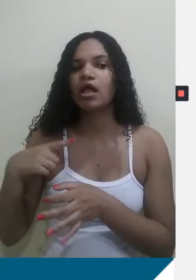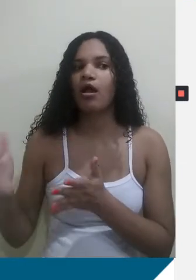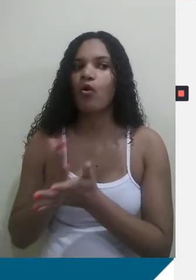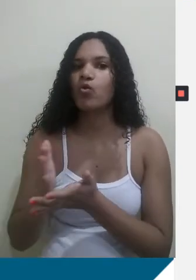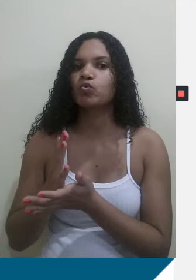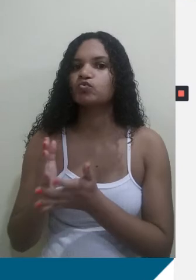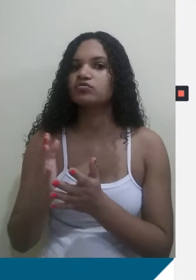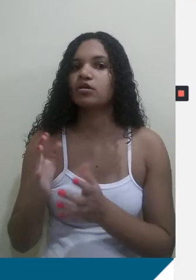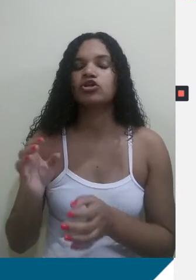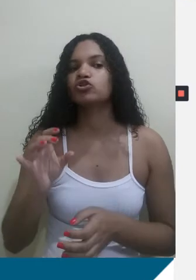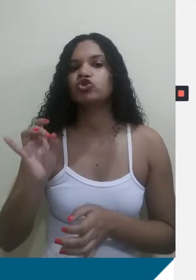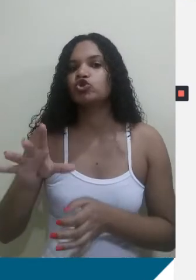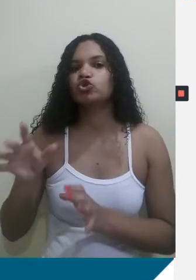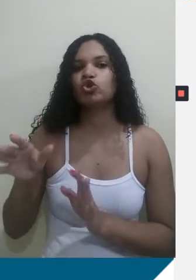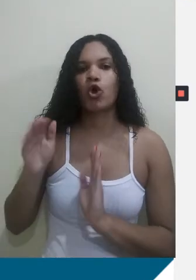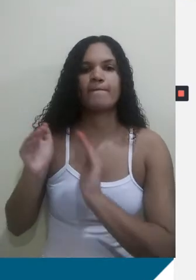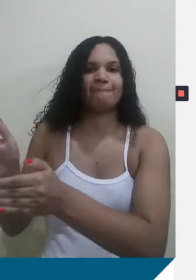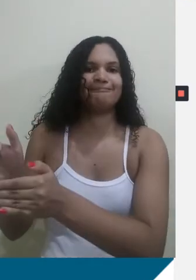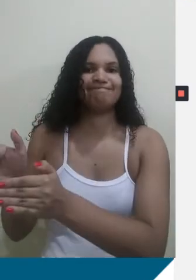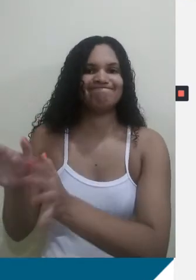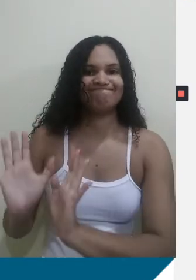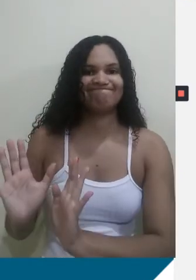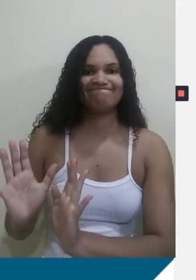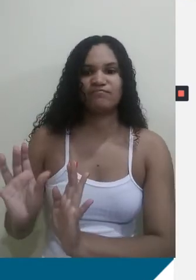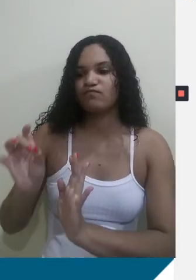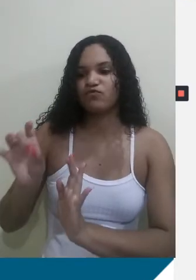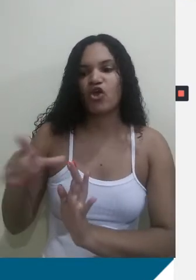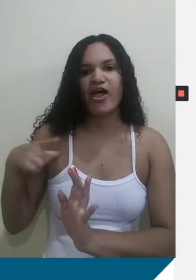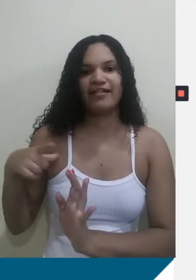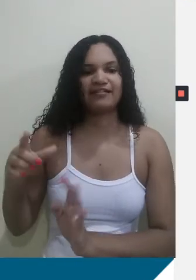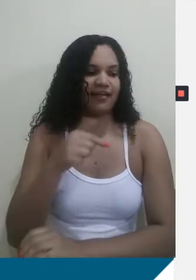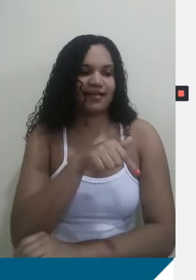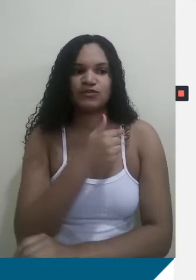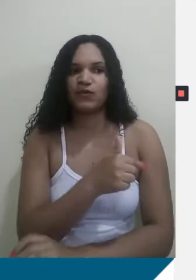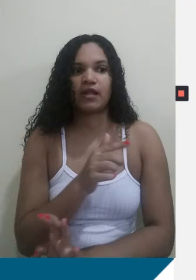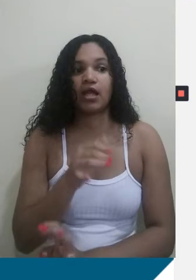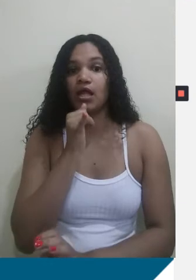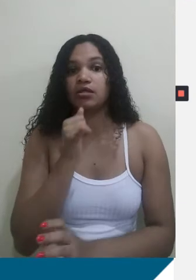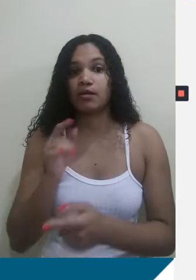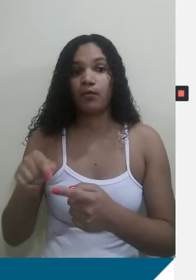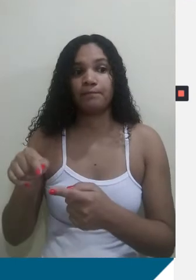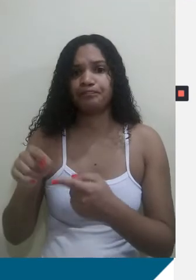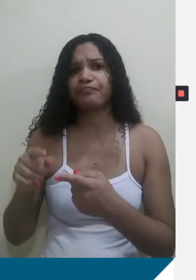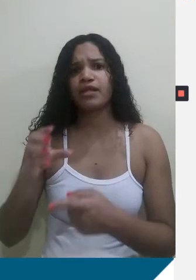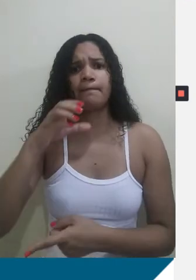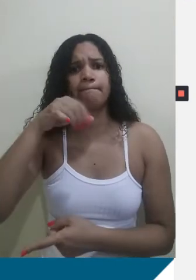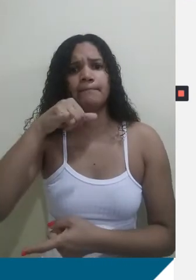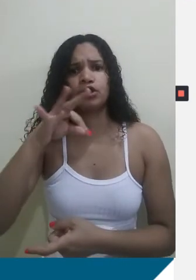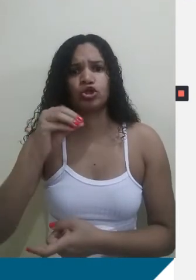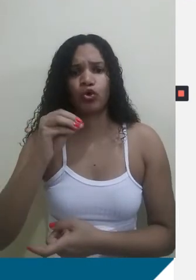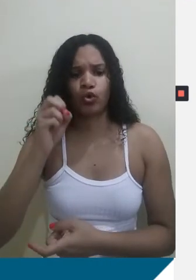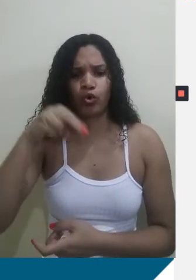Os cloroplastos fazem fotossíntese. Mitocôndrias, por exemplo, existem na célula animal e na